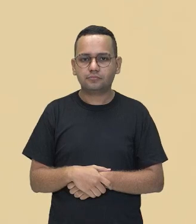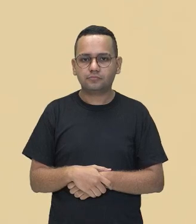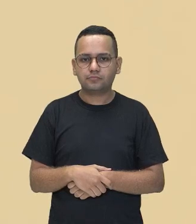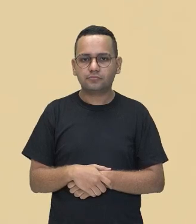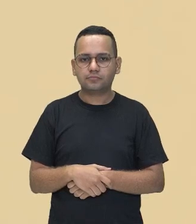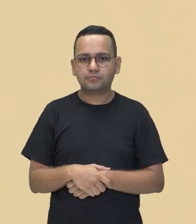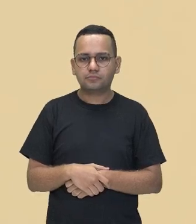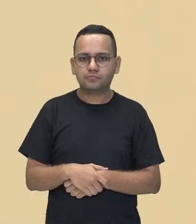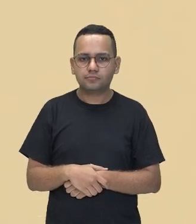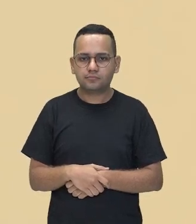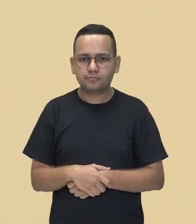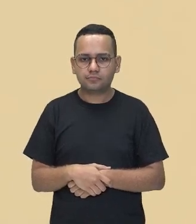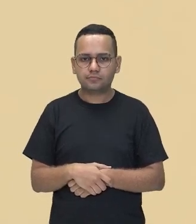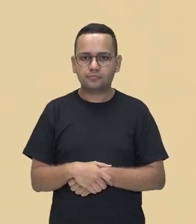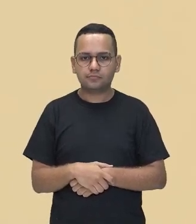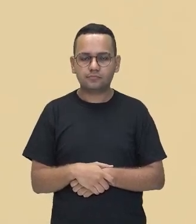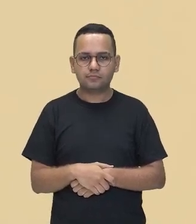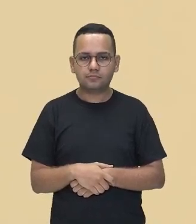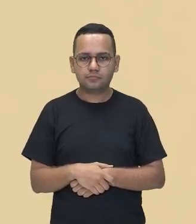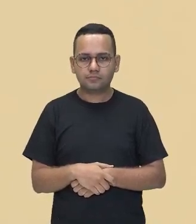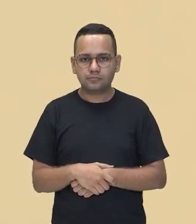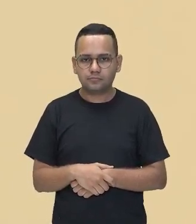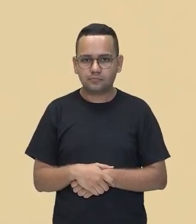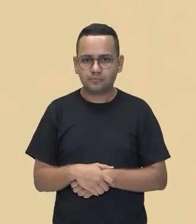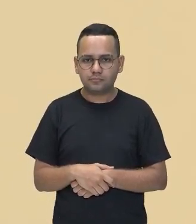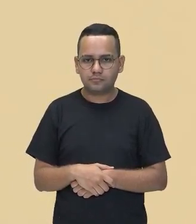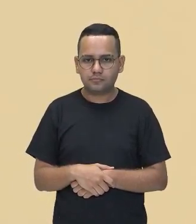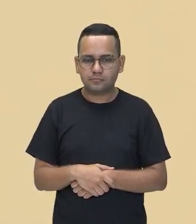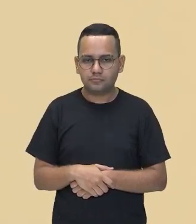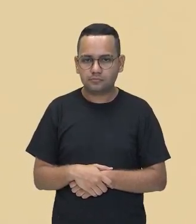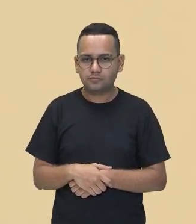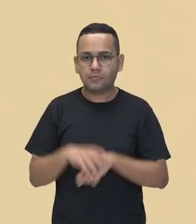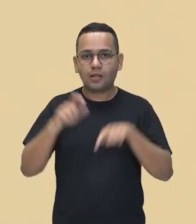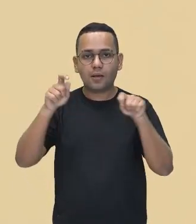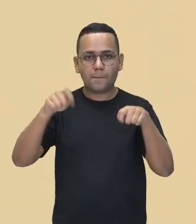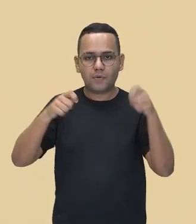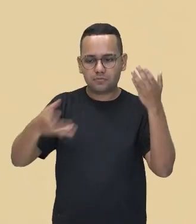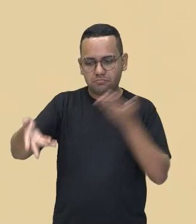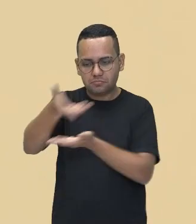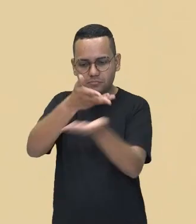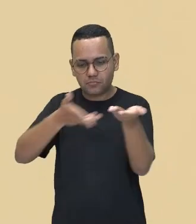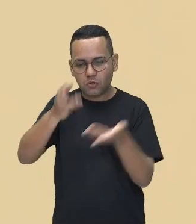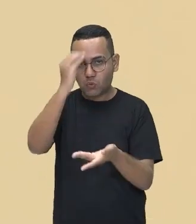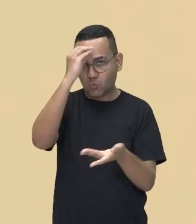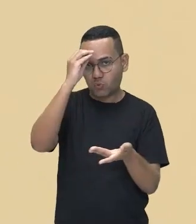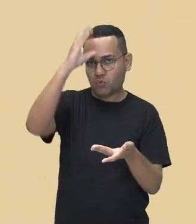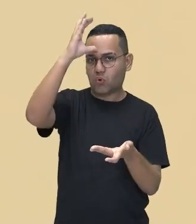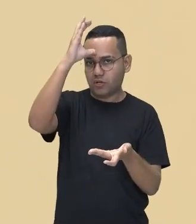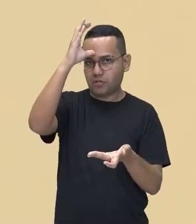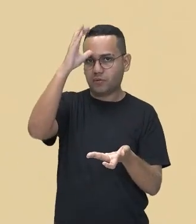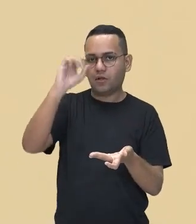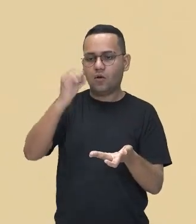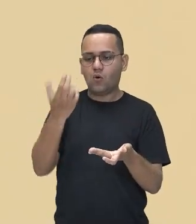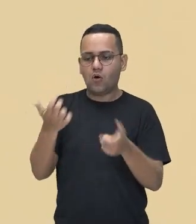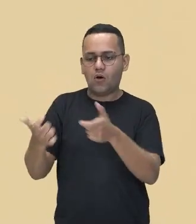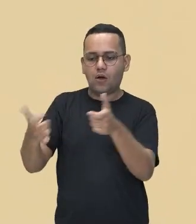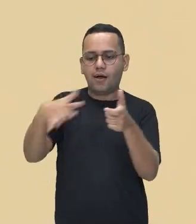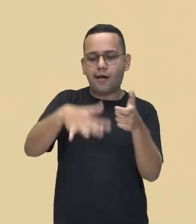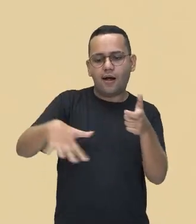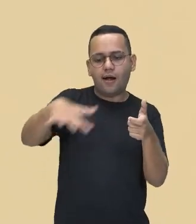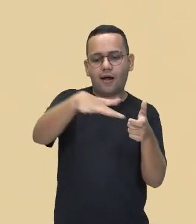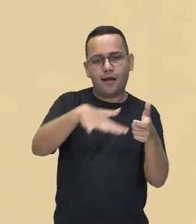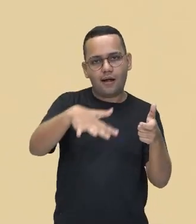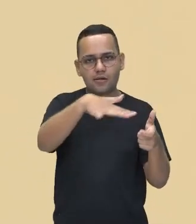né? Ou para a gente socializar essas diversas facetas, essas diversas localidades,